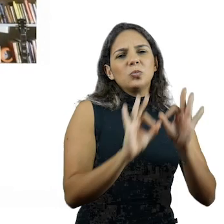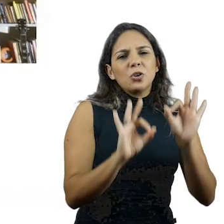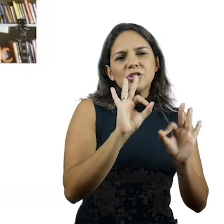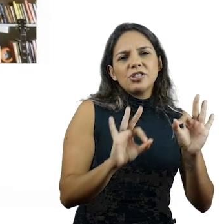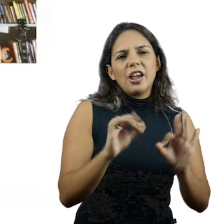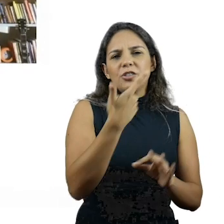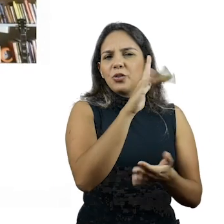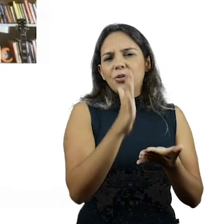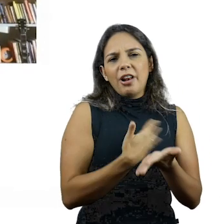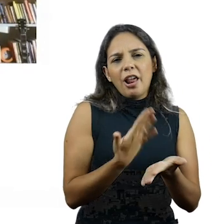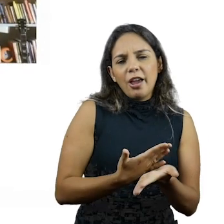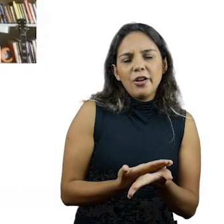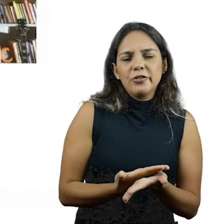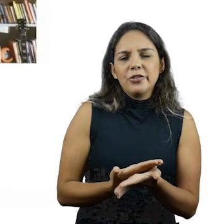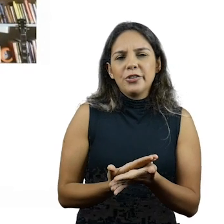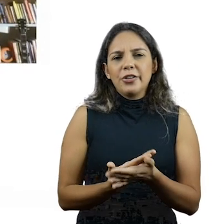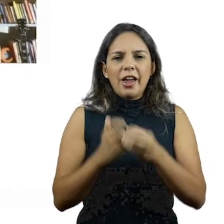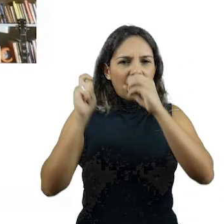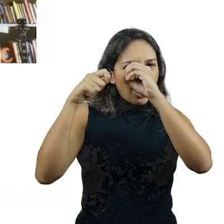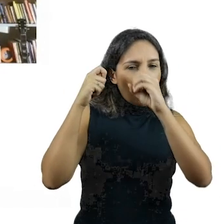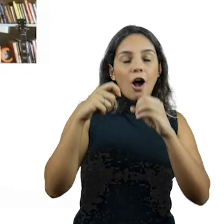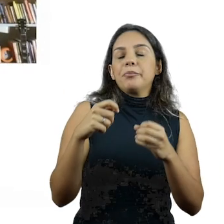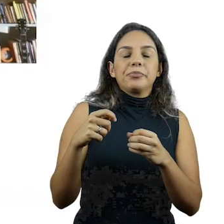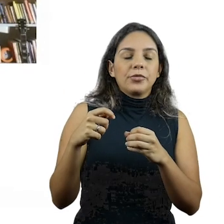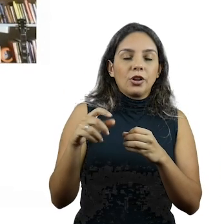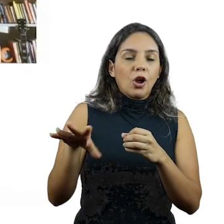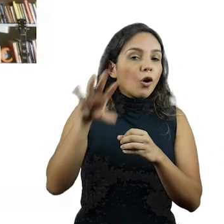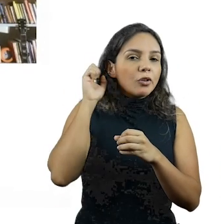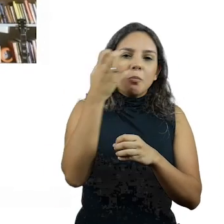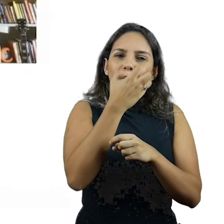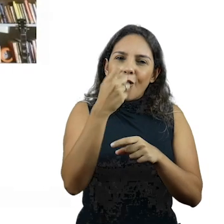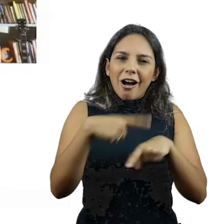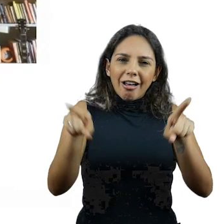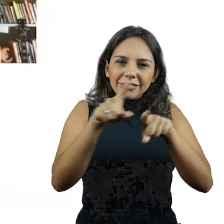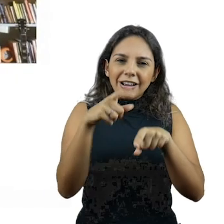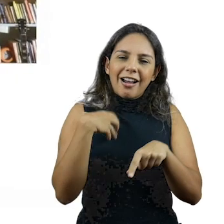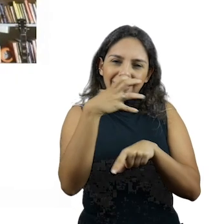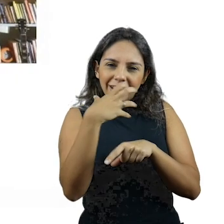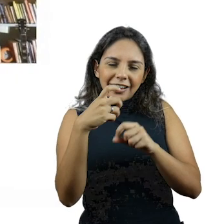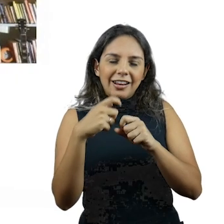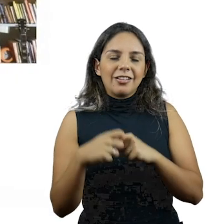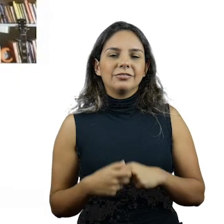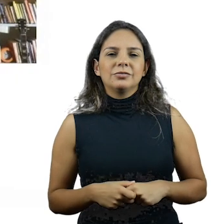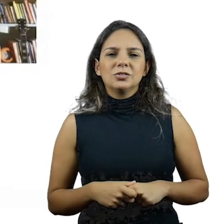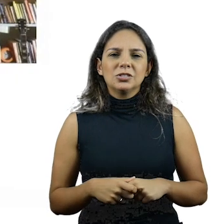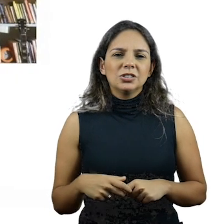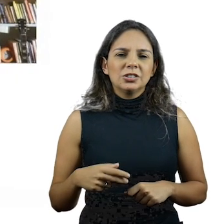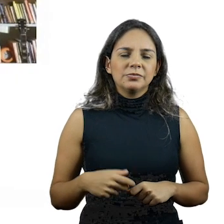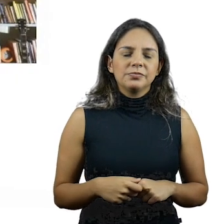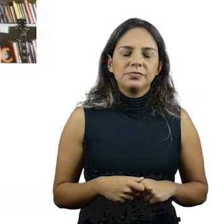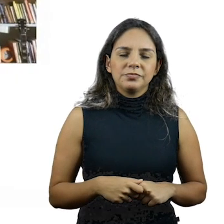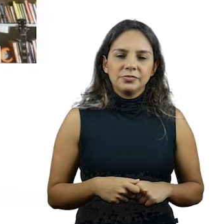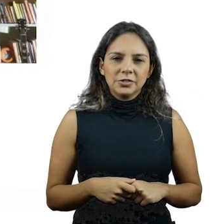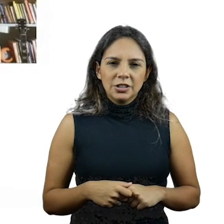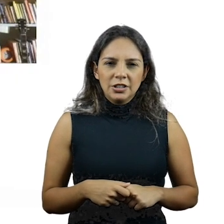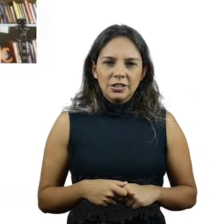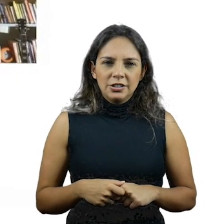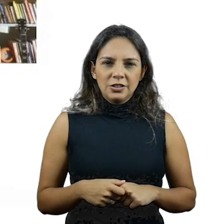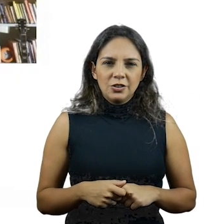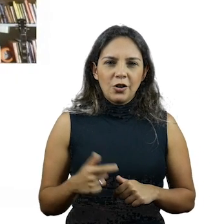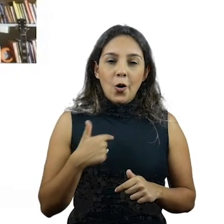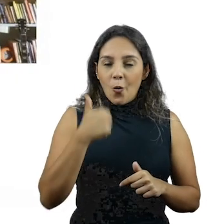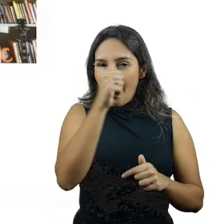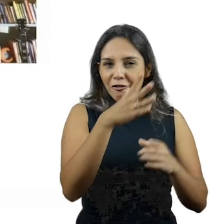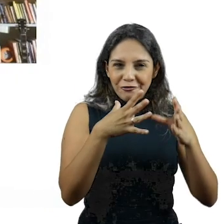outro livro, ou gravando um disco, fazendo show. E eu nunca... Eu estava assim, ficava quase que fugindo